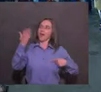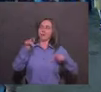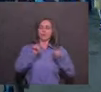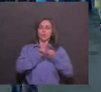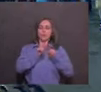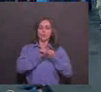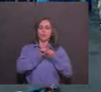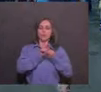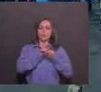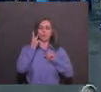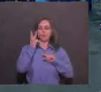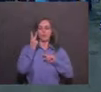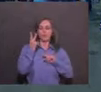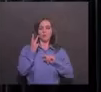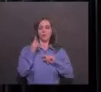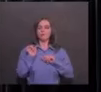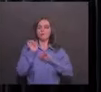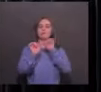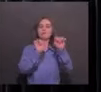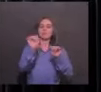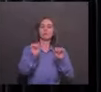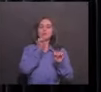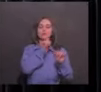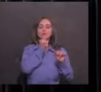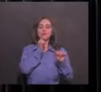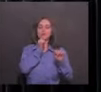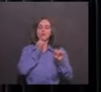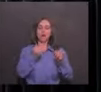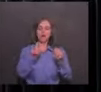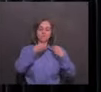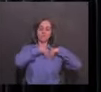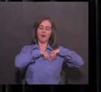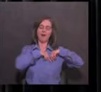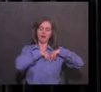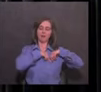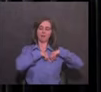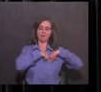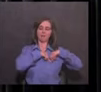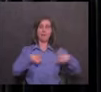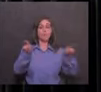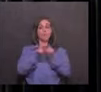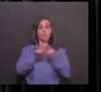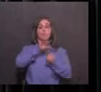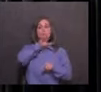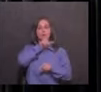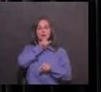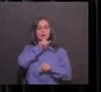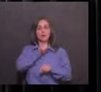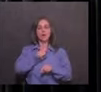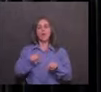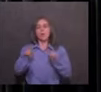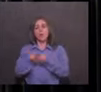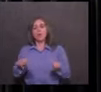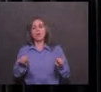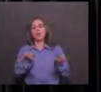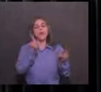das nossas vidas. Como mãe e como irmã, como discípula e como Igreja plenamente